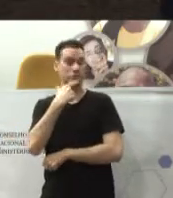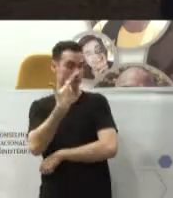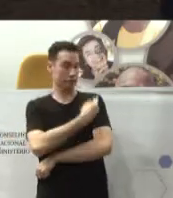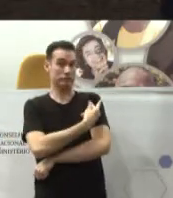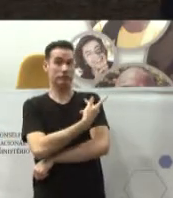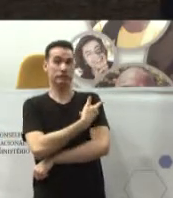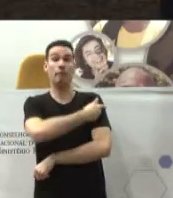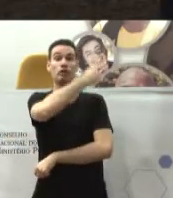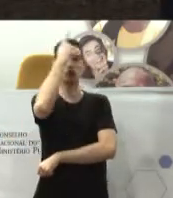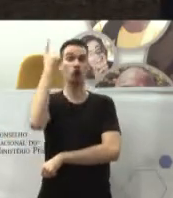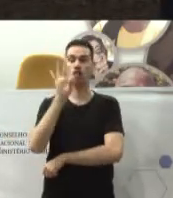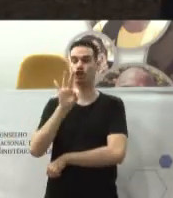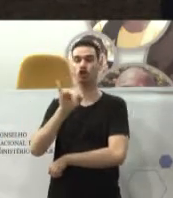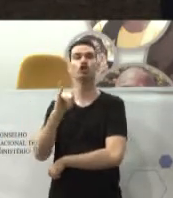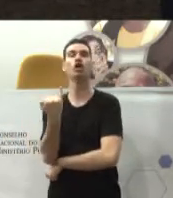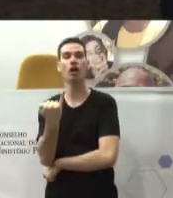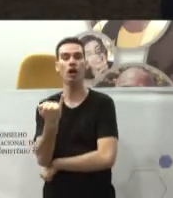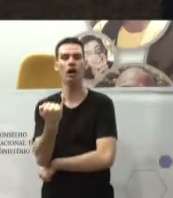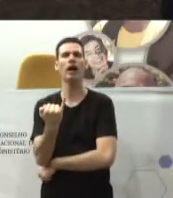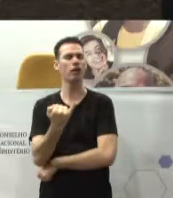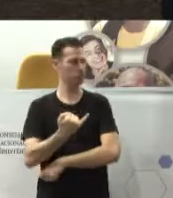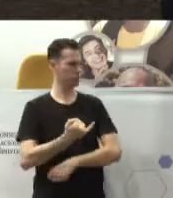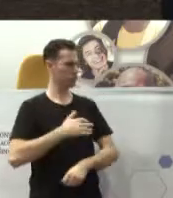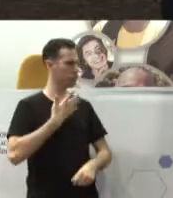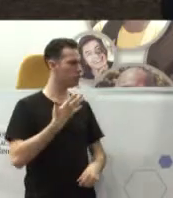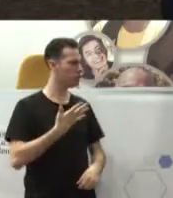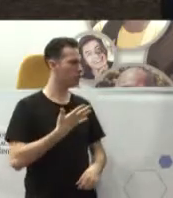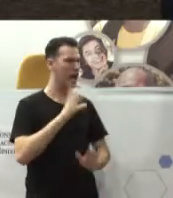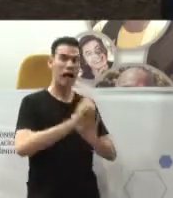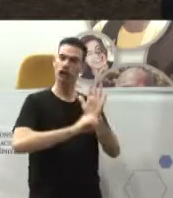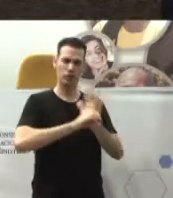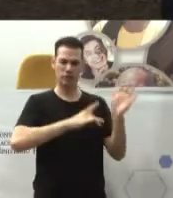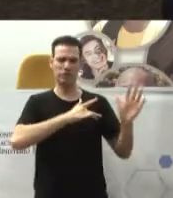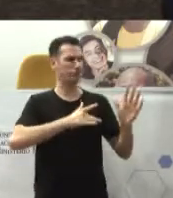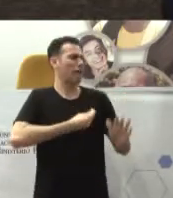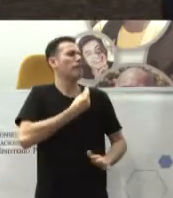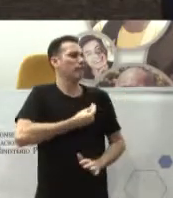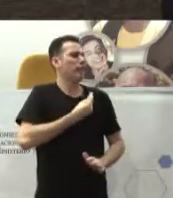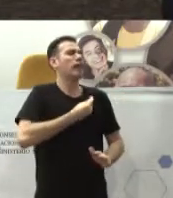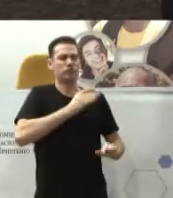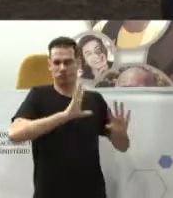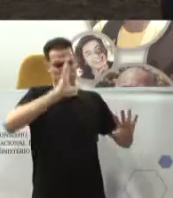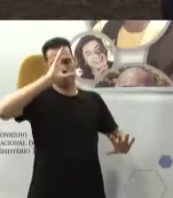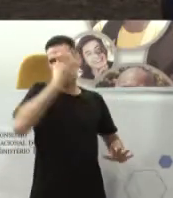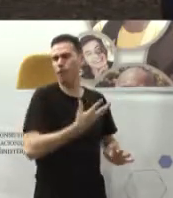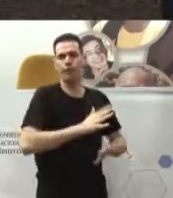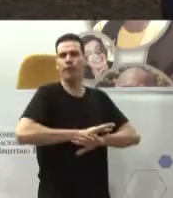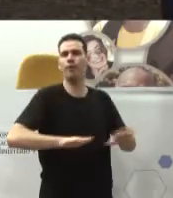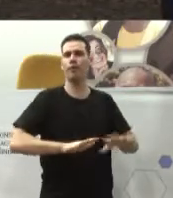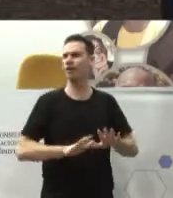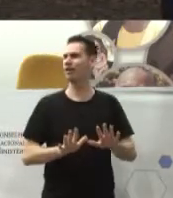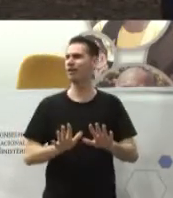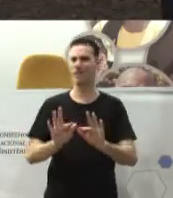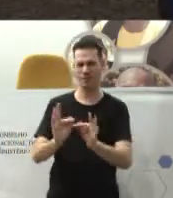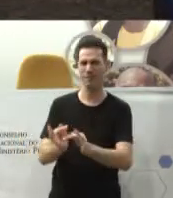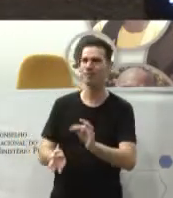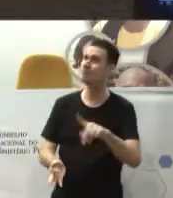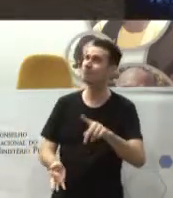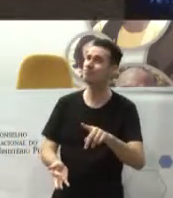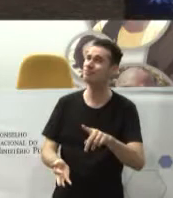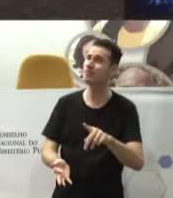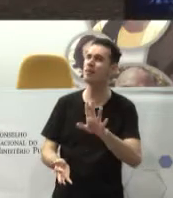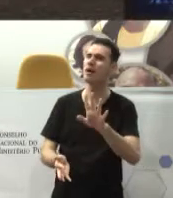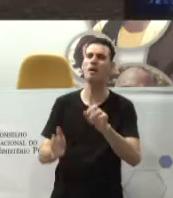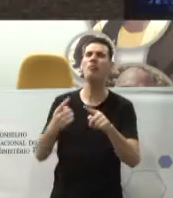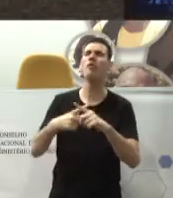Jeová. Primeira impressão minha, direito à vida, está resolvido. Aí eu pensei, espera aí, se fosse tão simples, por que o